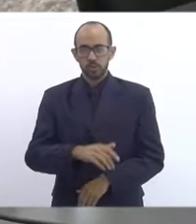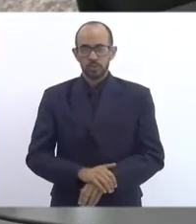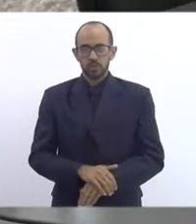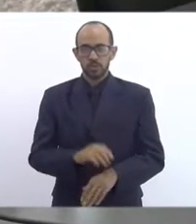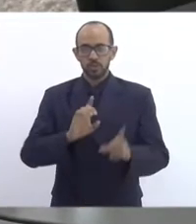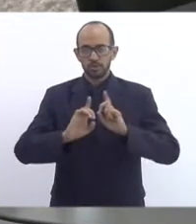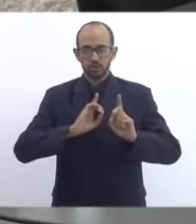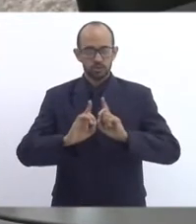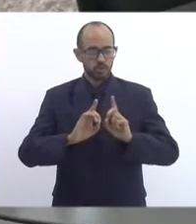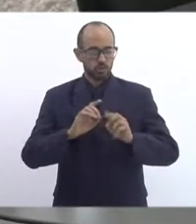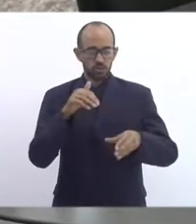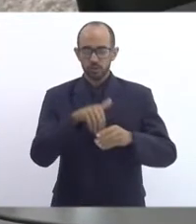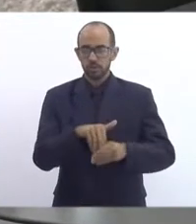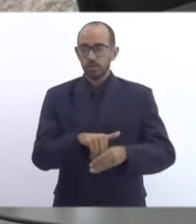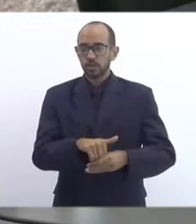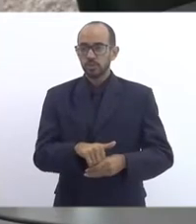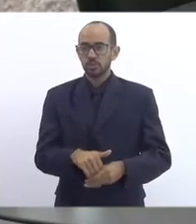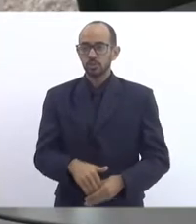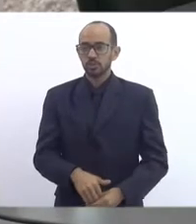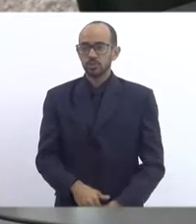Em votação, aprovado.